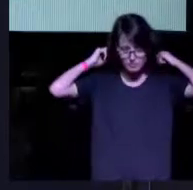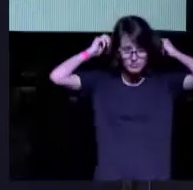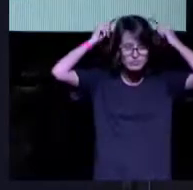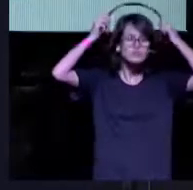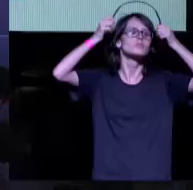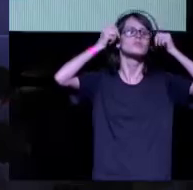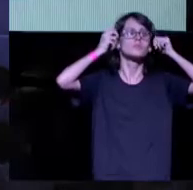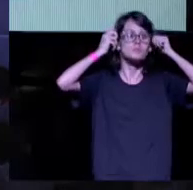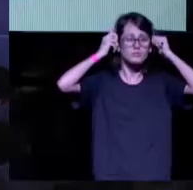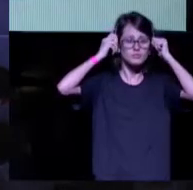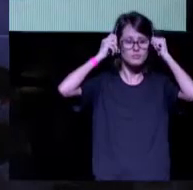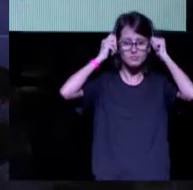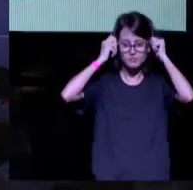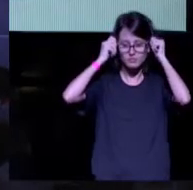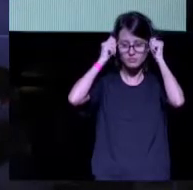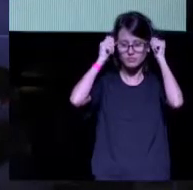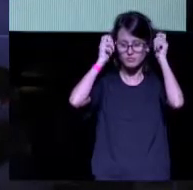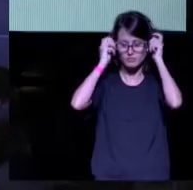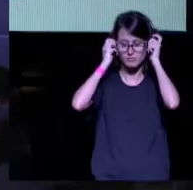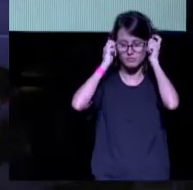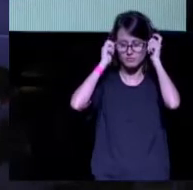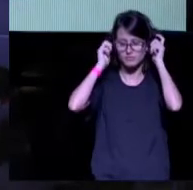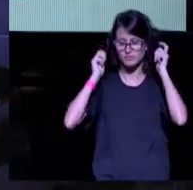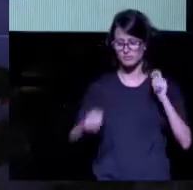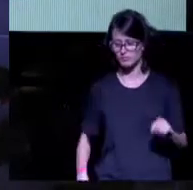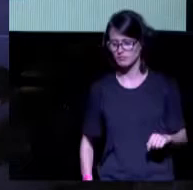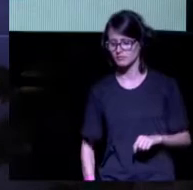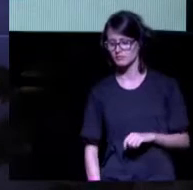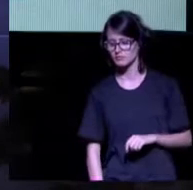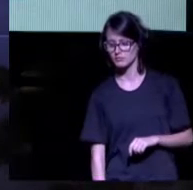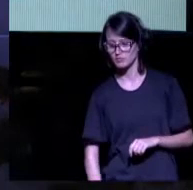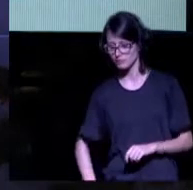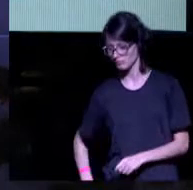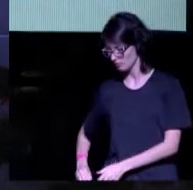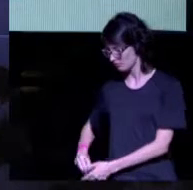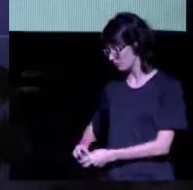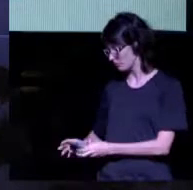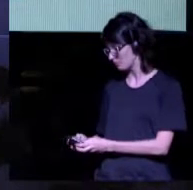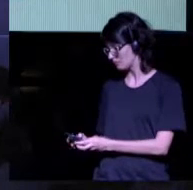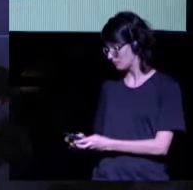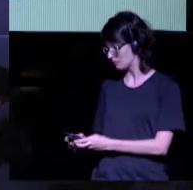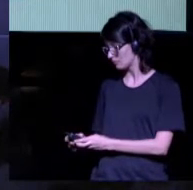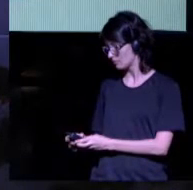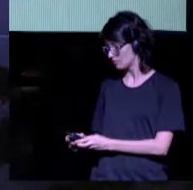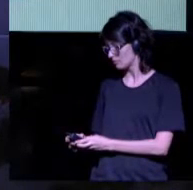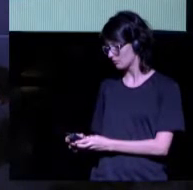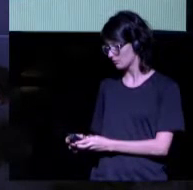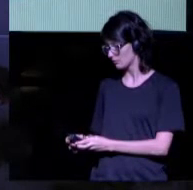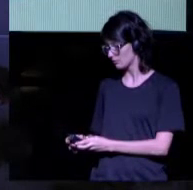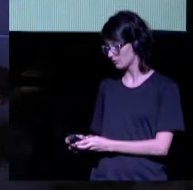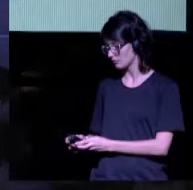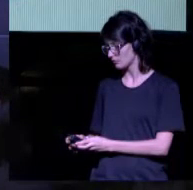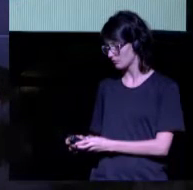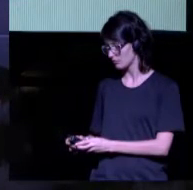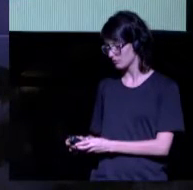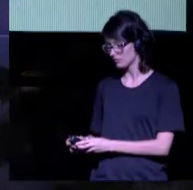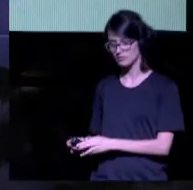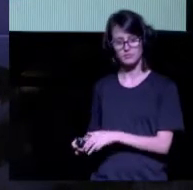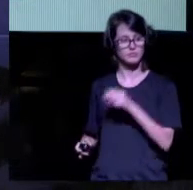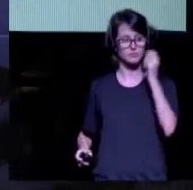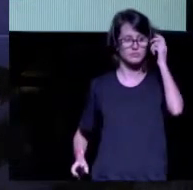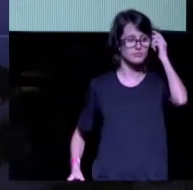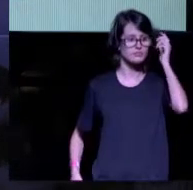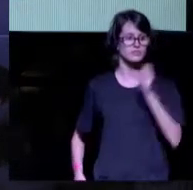analisarmos todas as mudanças que estão acontecendo ou a canseira nos últimos 10 20 anos na internet ea internet basicamente bola